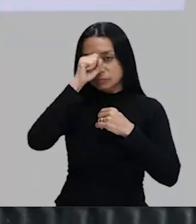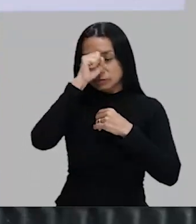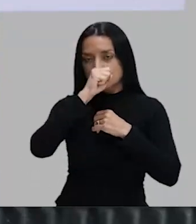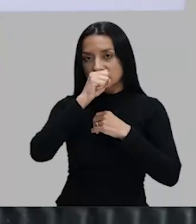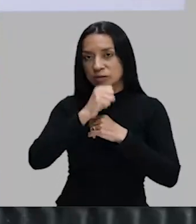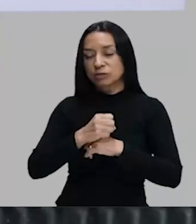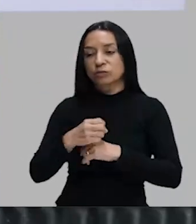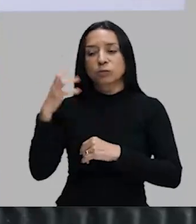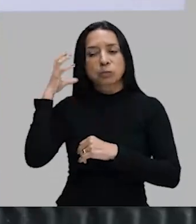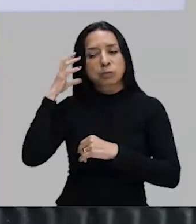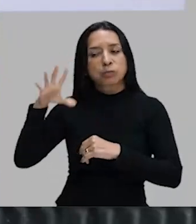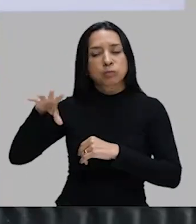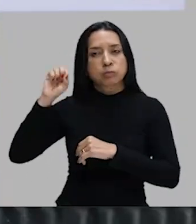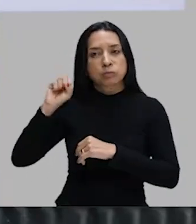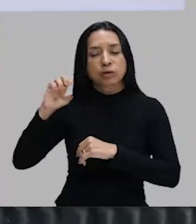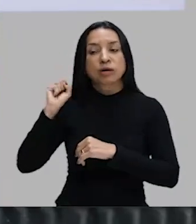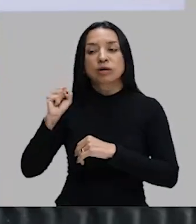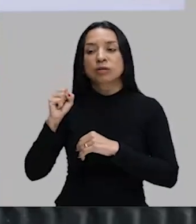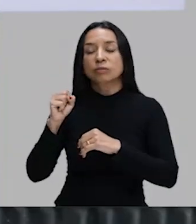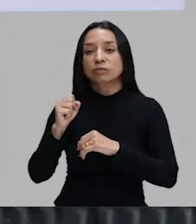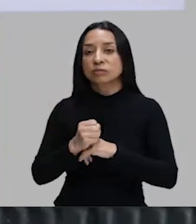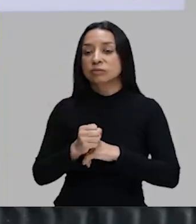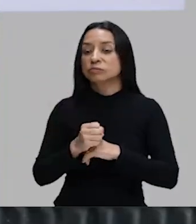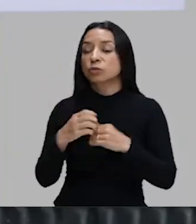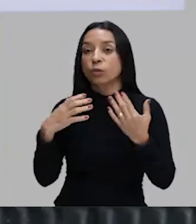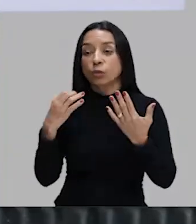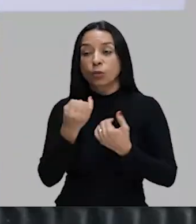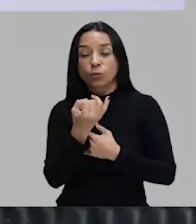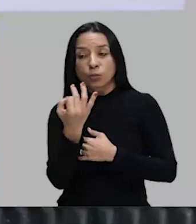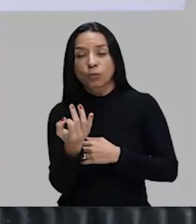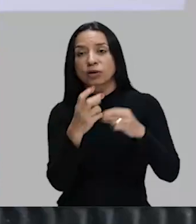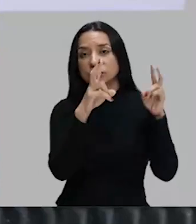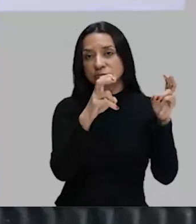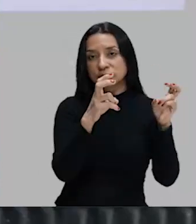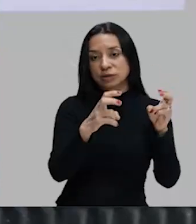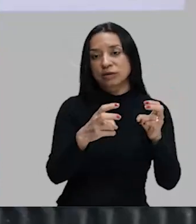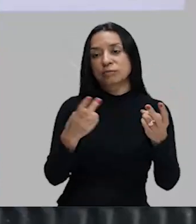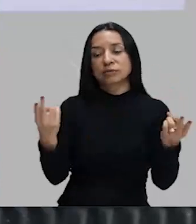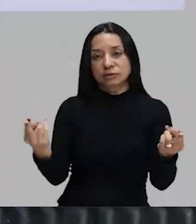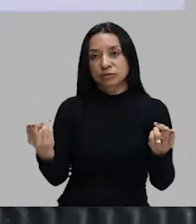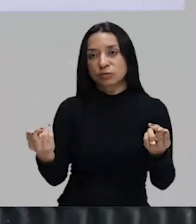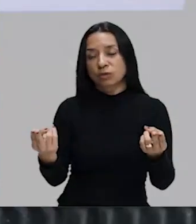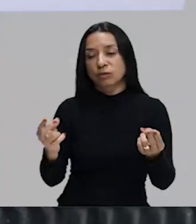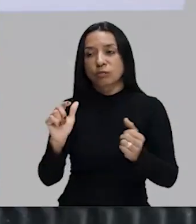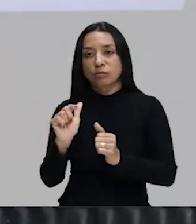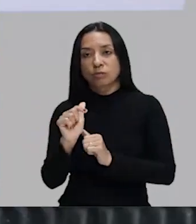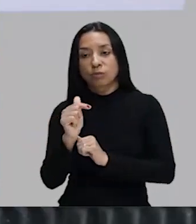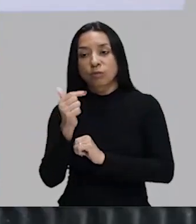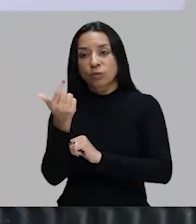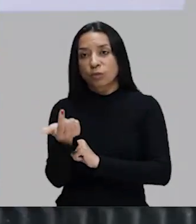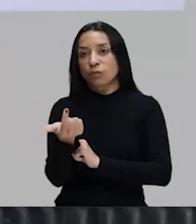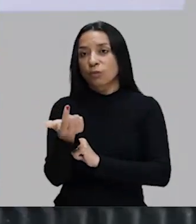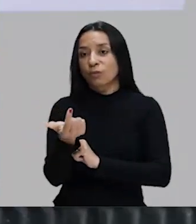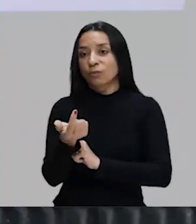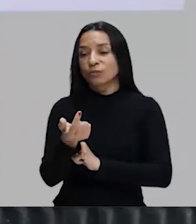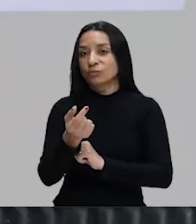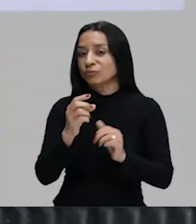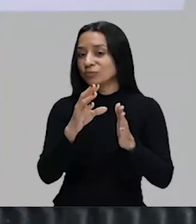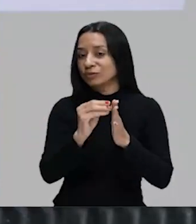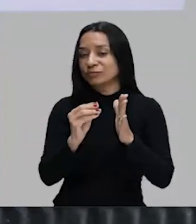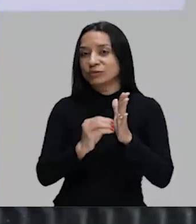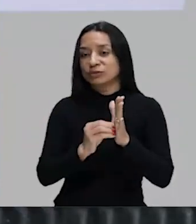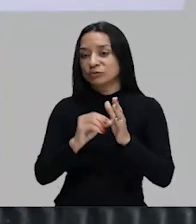audioaula para vocês. Quais são os temas? Os mesmos temas daqui, só que com uma outra roupagem, porque é para rádio. Também você pode